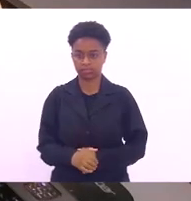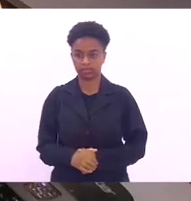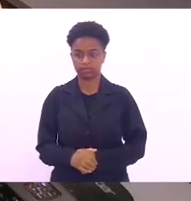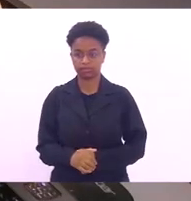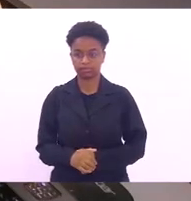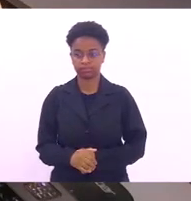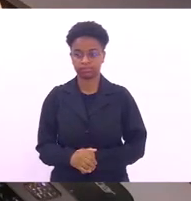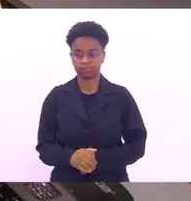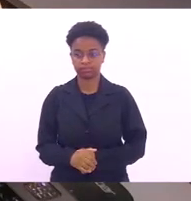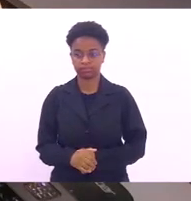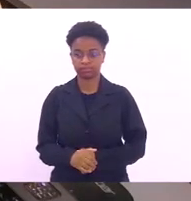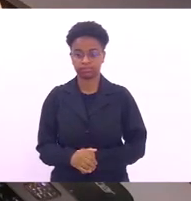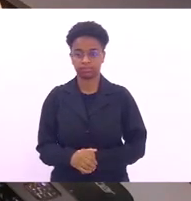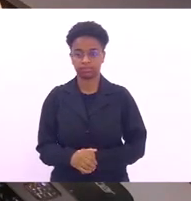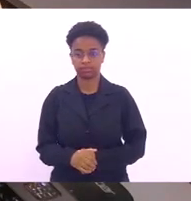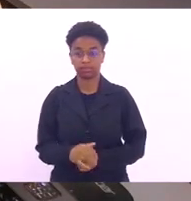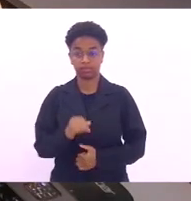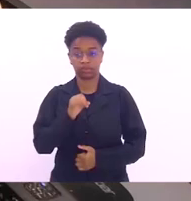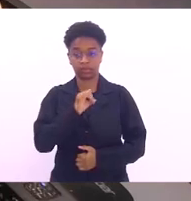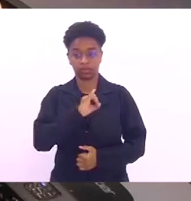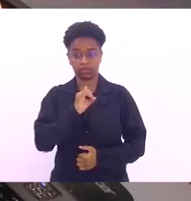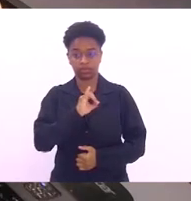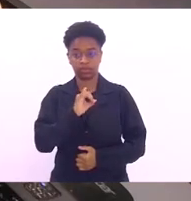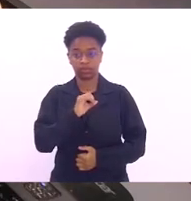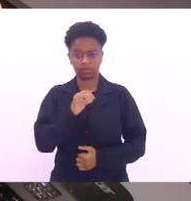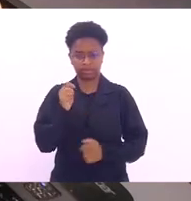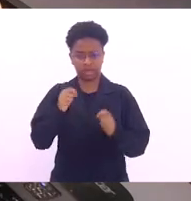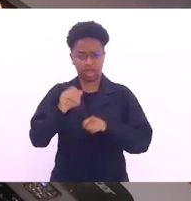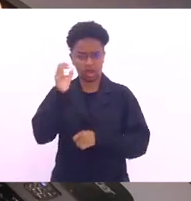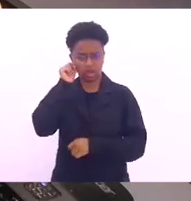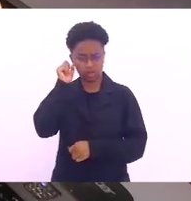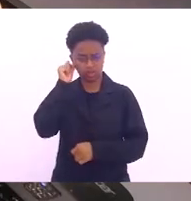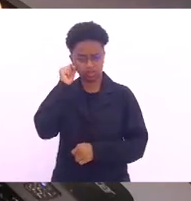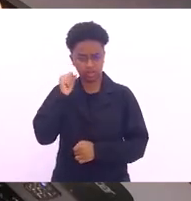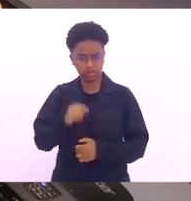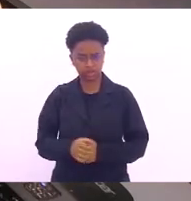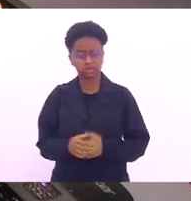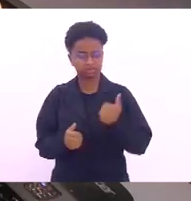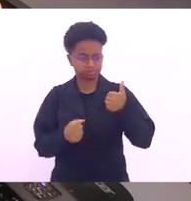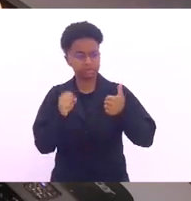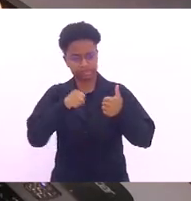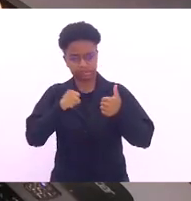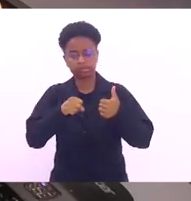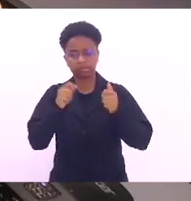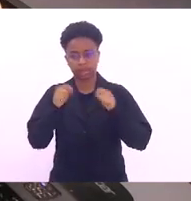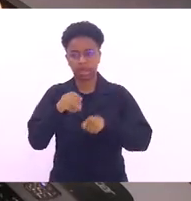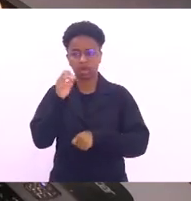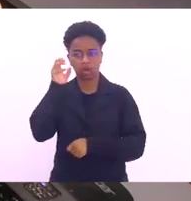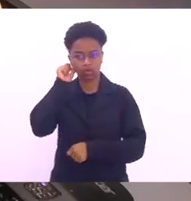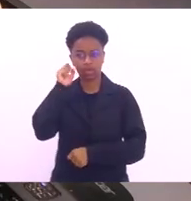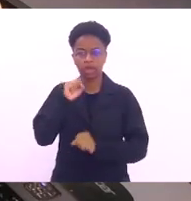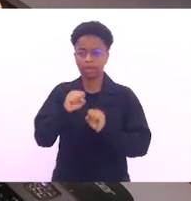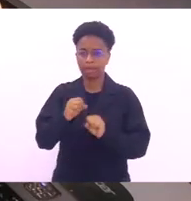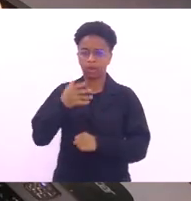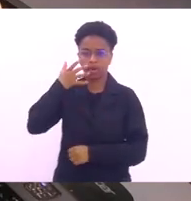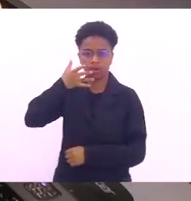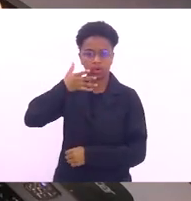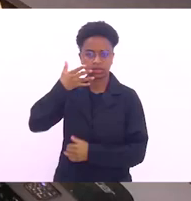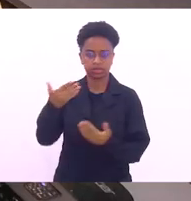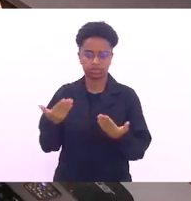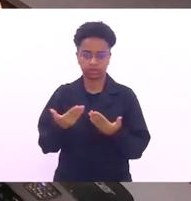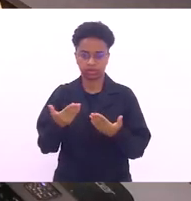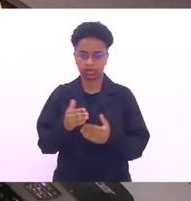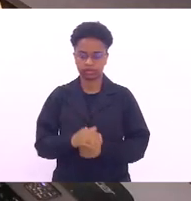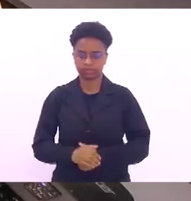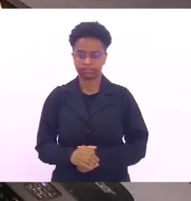Renata estou aqui está me ouvindo Estamos te ouvindo a senhora pode fazer suas considerações iniciais